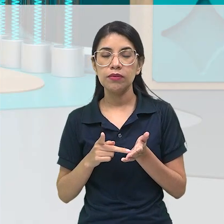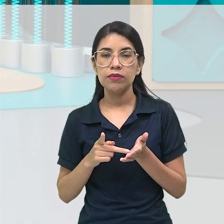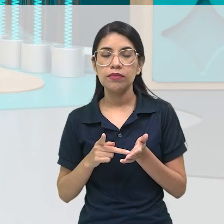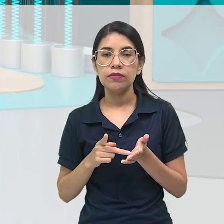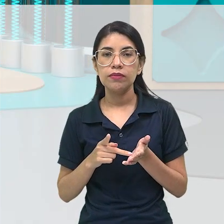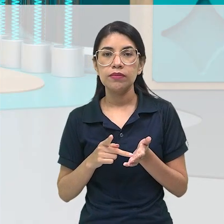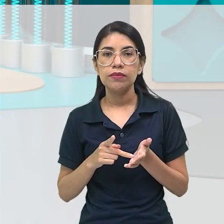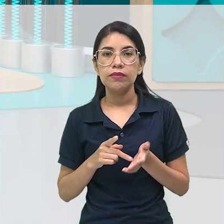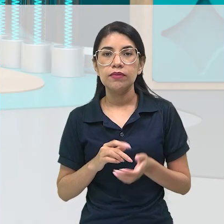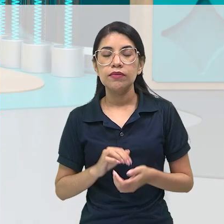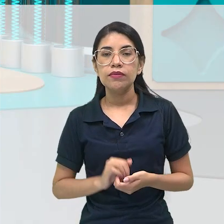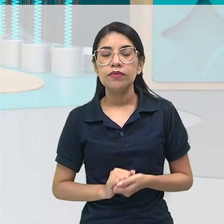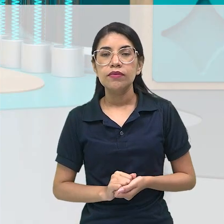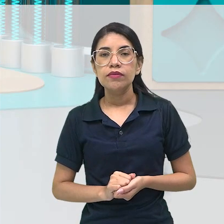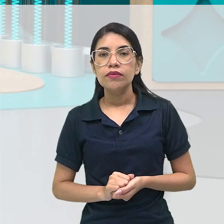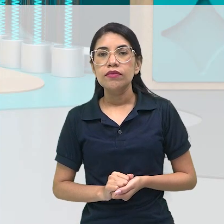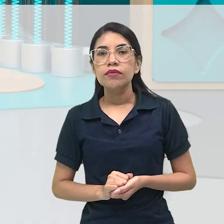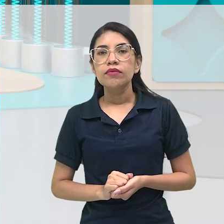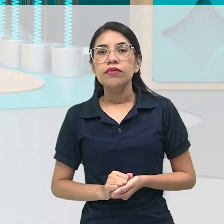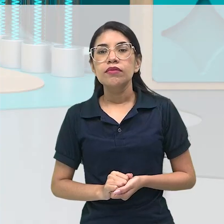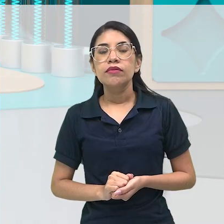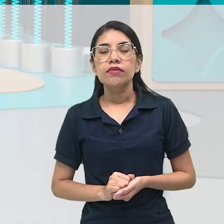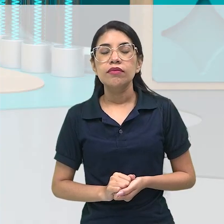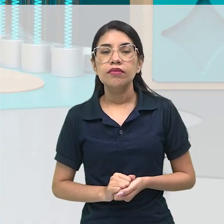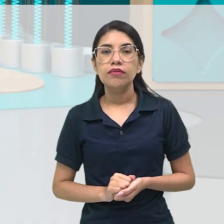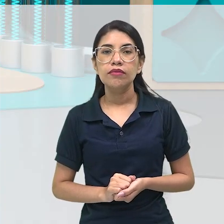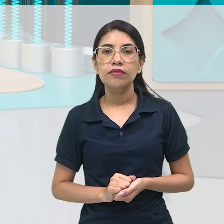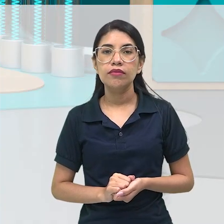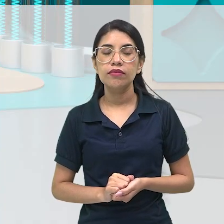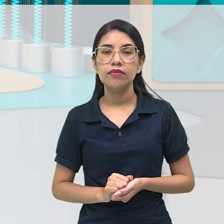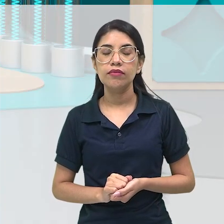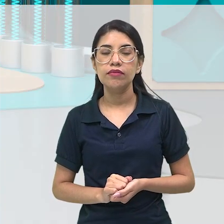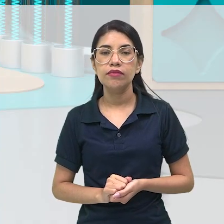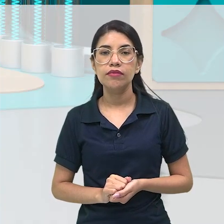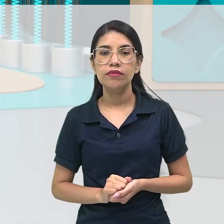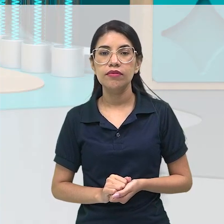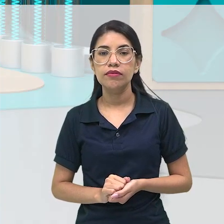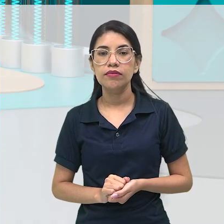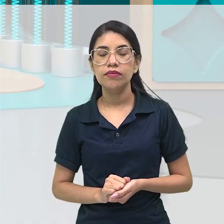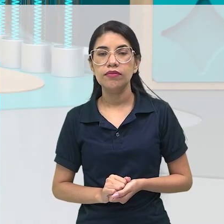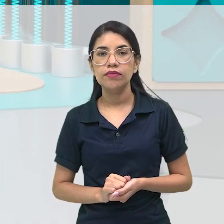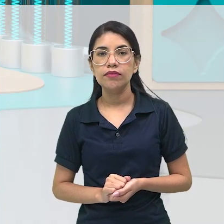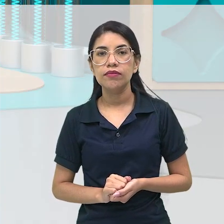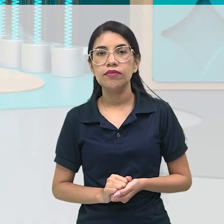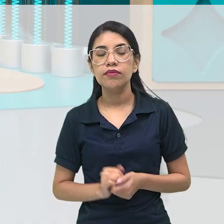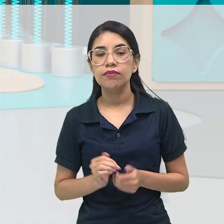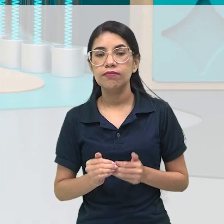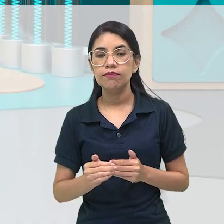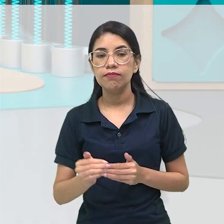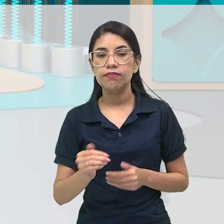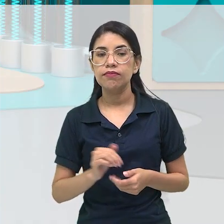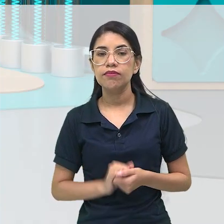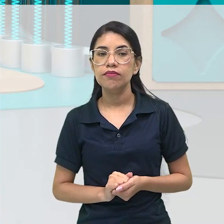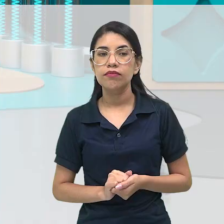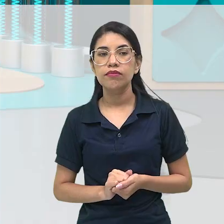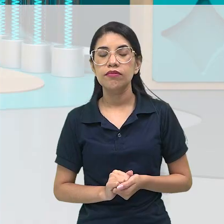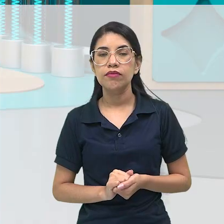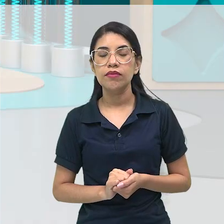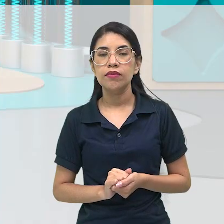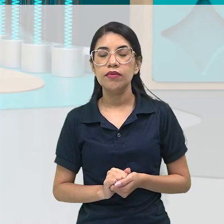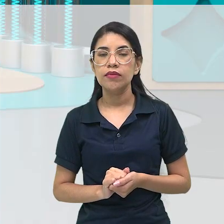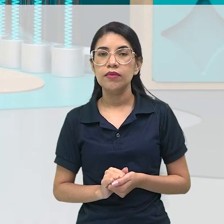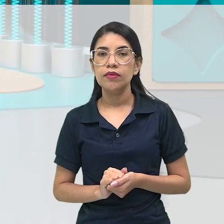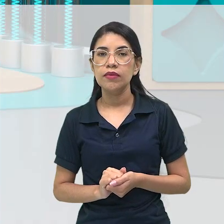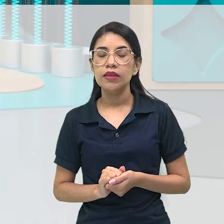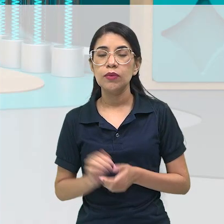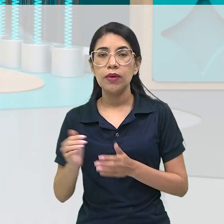para os rebatedores, o time dos rebatedores. Bom, continuando aqui, atrás do